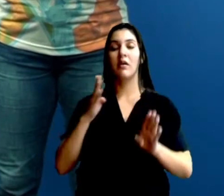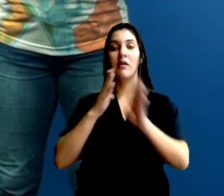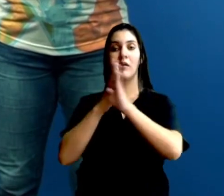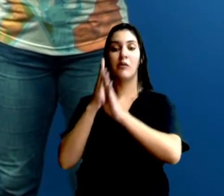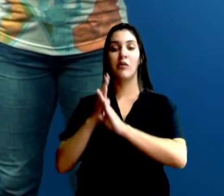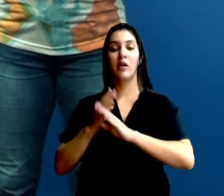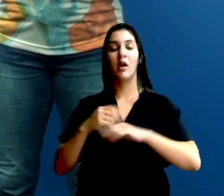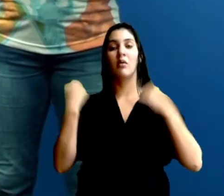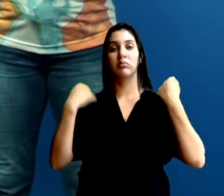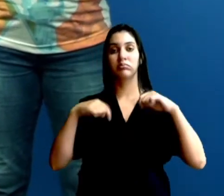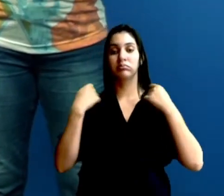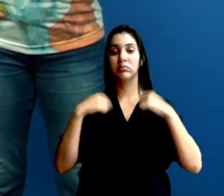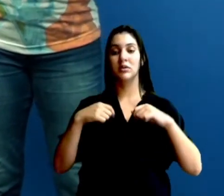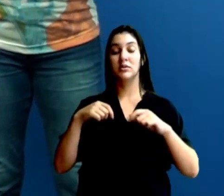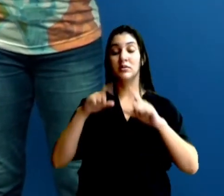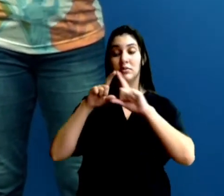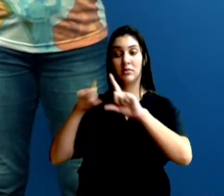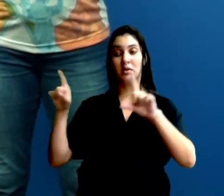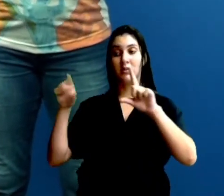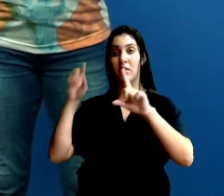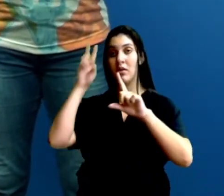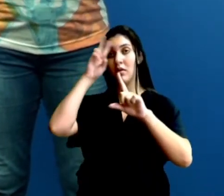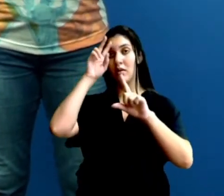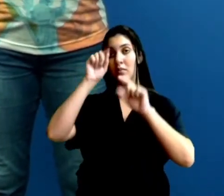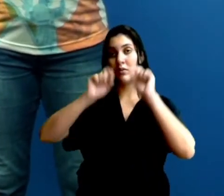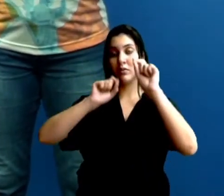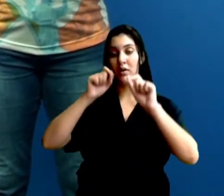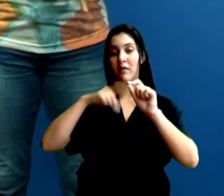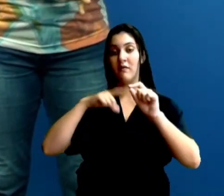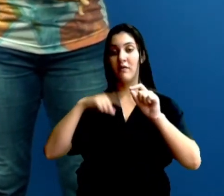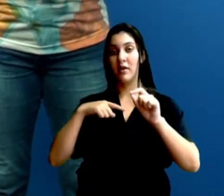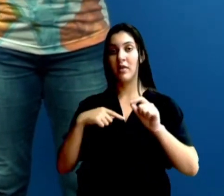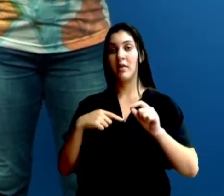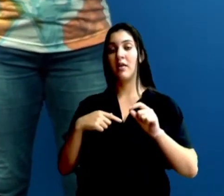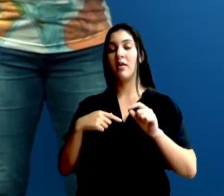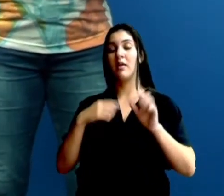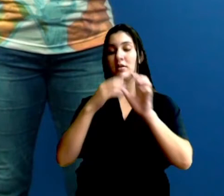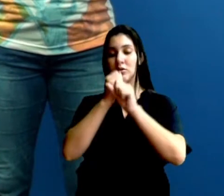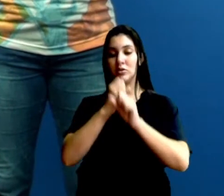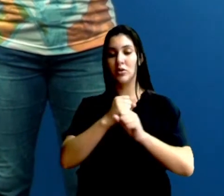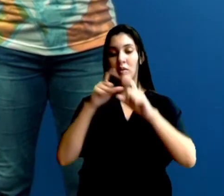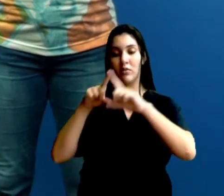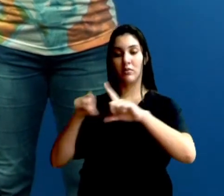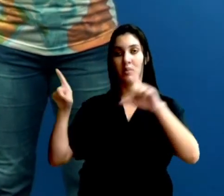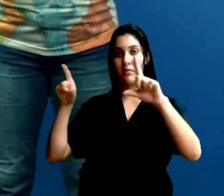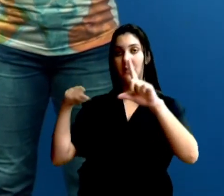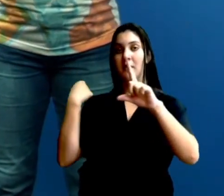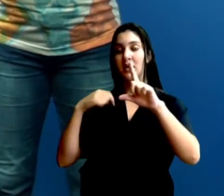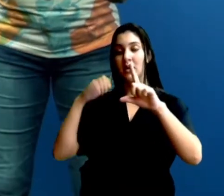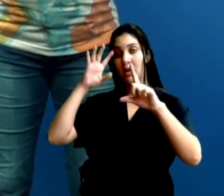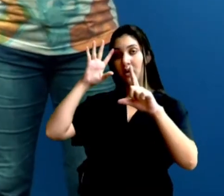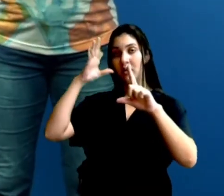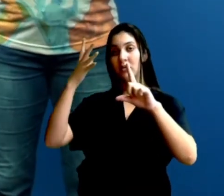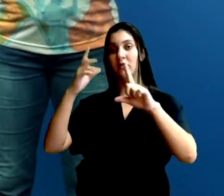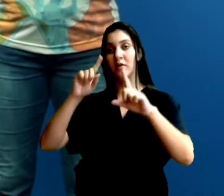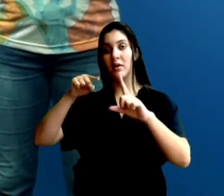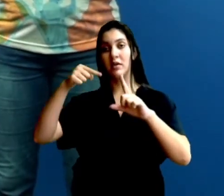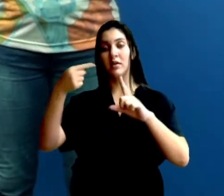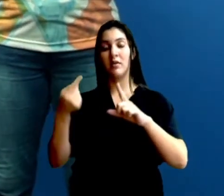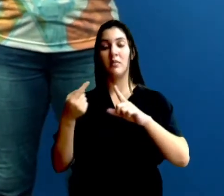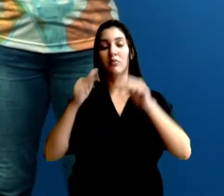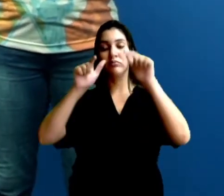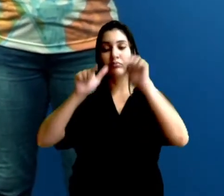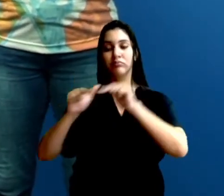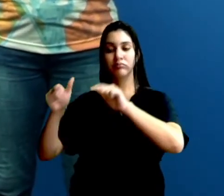gente precisa na tabela. Lembrem-se que vão ter operações com tabelas que eu vou precisar resolver algo e depois eu só